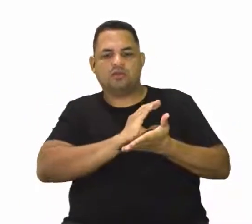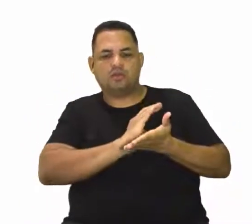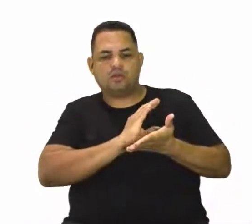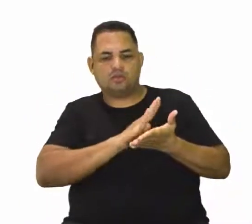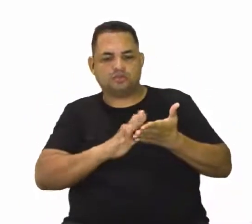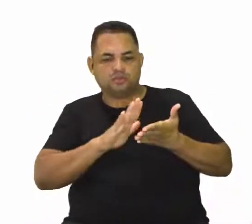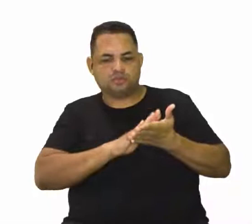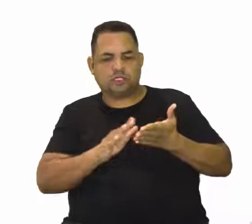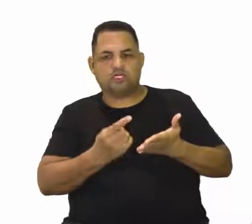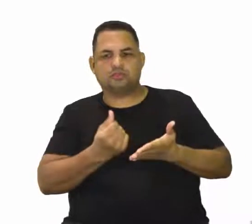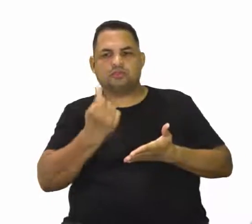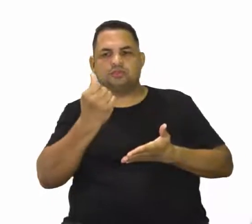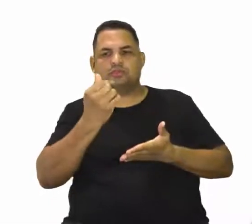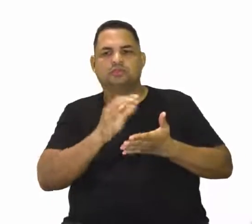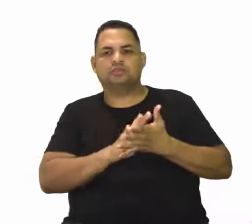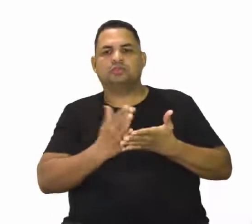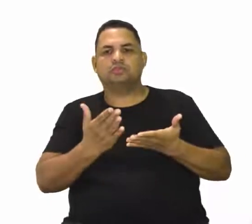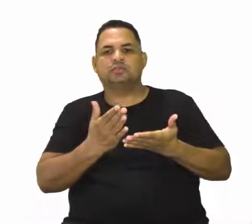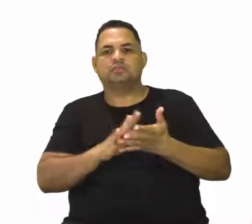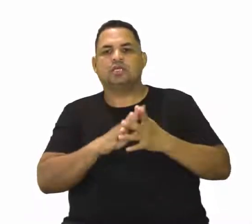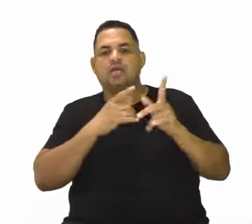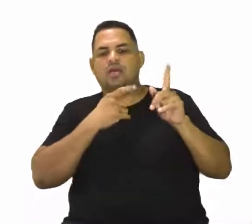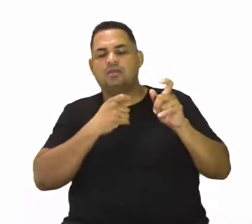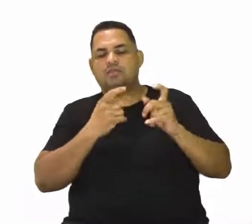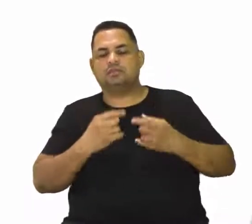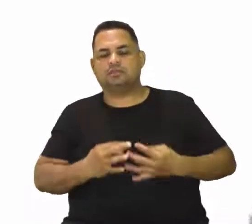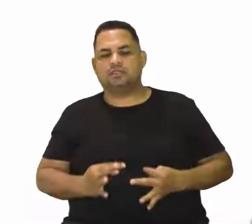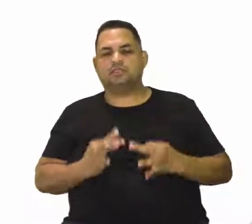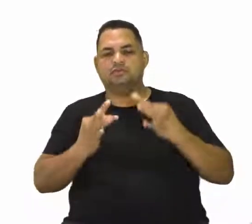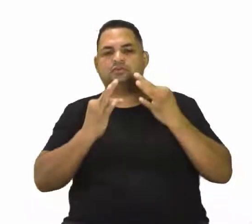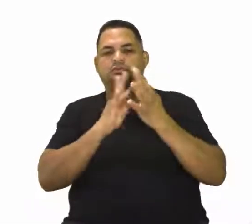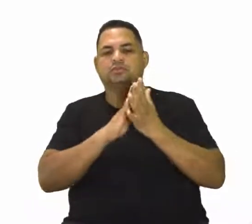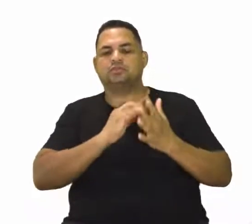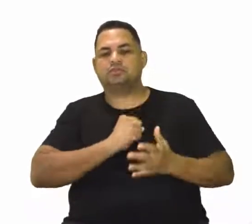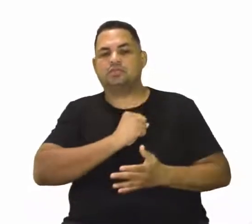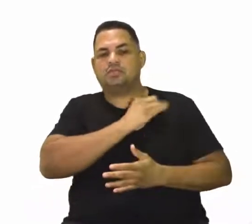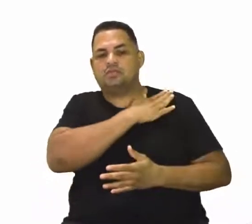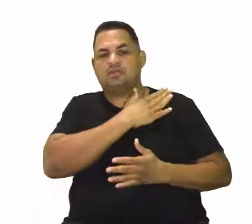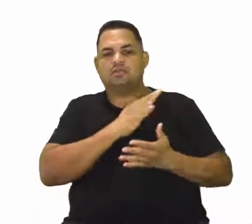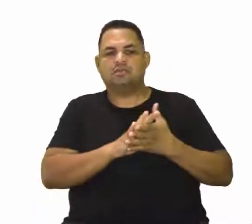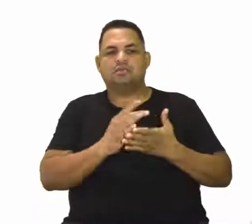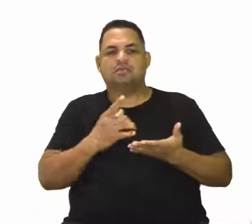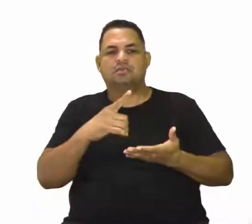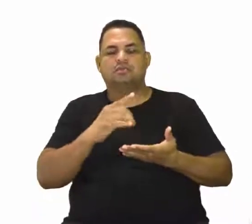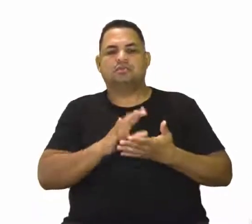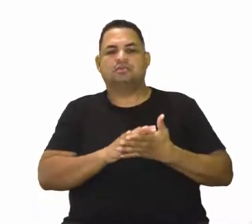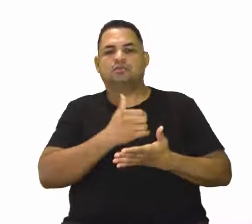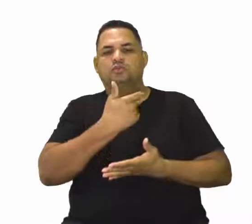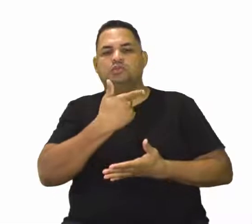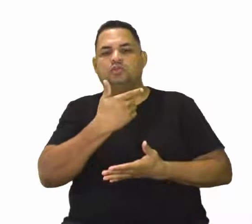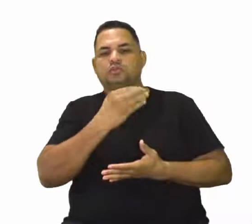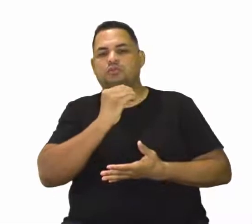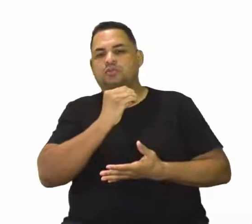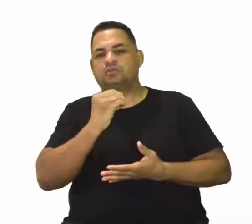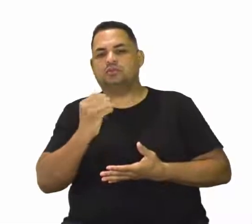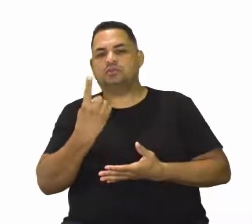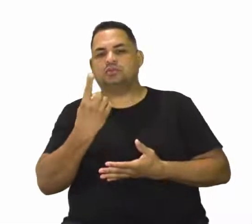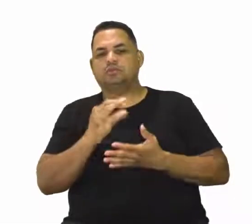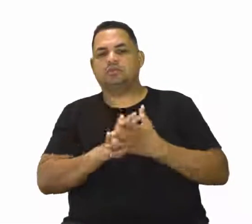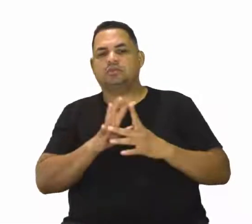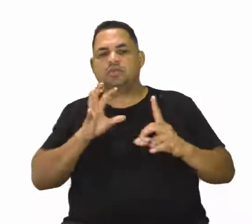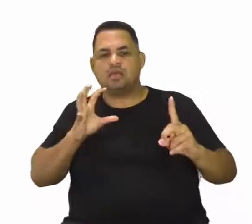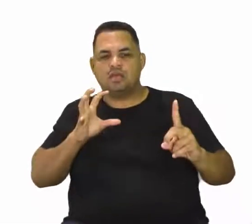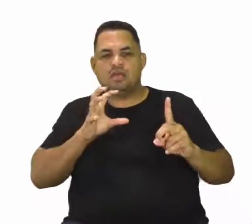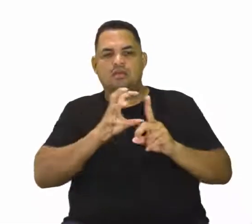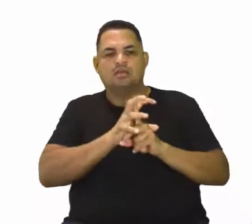para armamento e também para tecnologia bélica ouvir tão em 2001 a